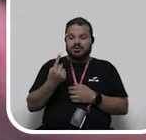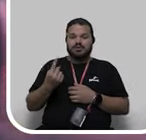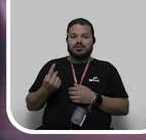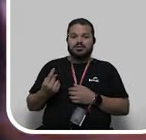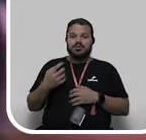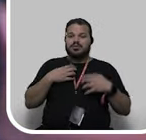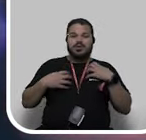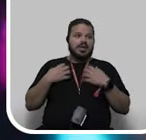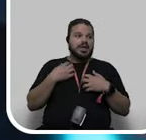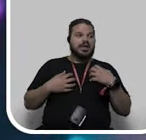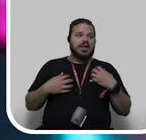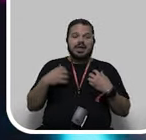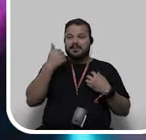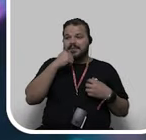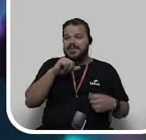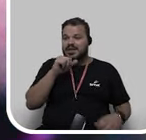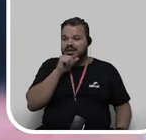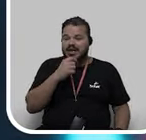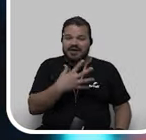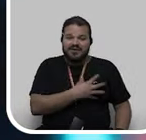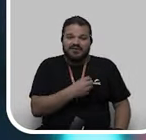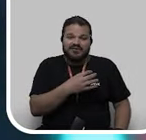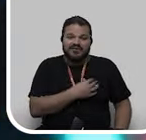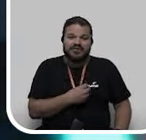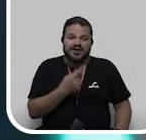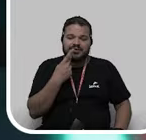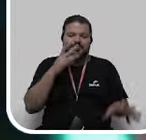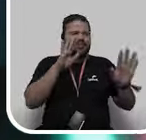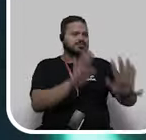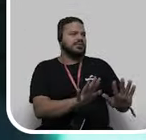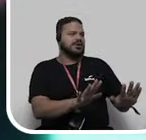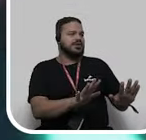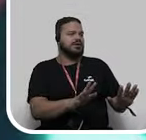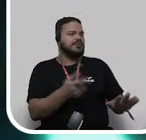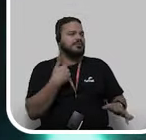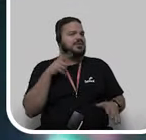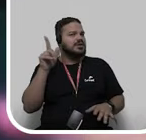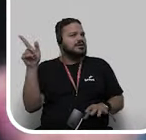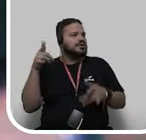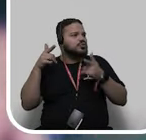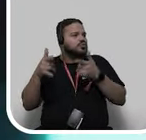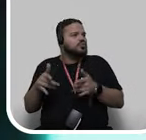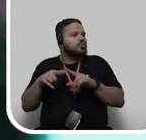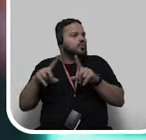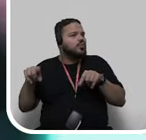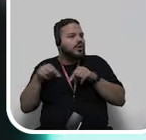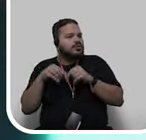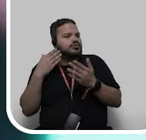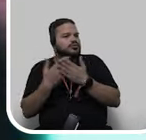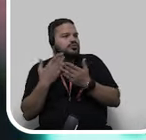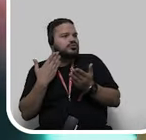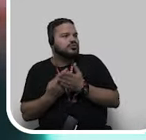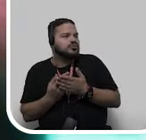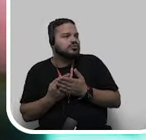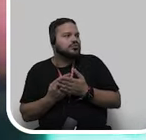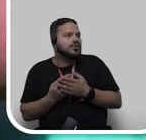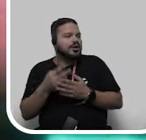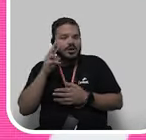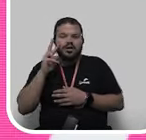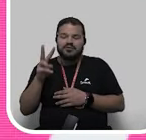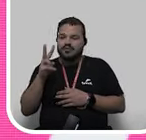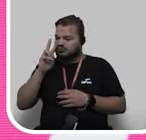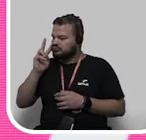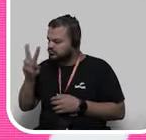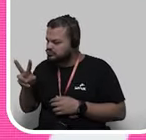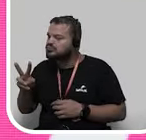meu Deus, a minha filha! Aí ela parou e disse: mas espera, ela tá no quarto, estudando, e ela foi lá ver se a filha estava